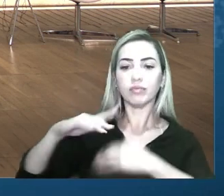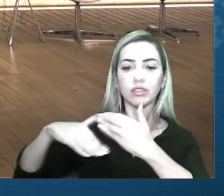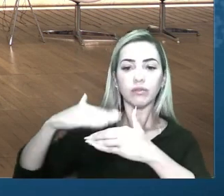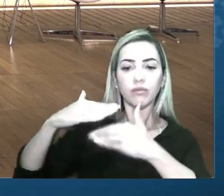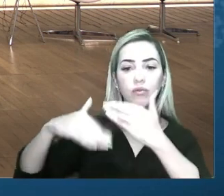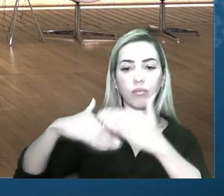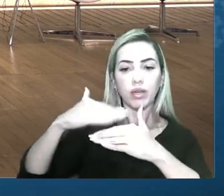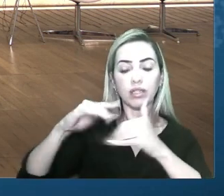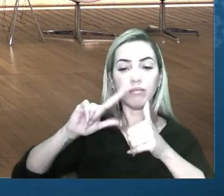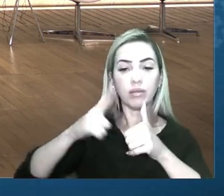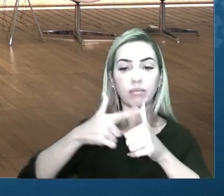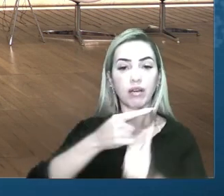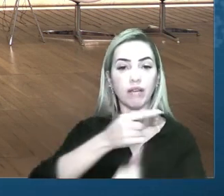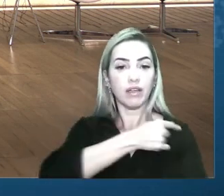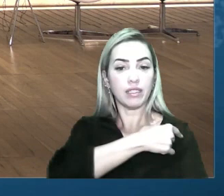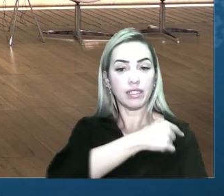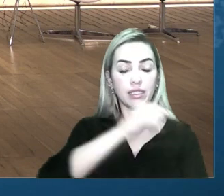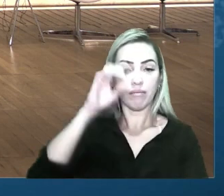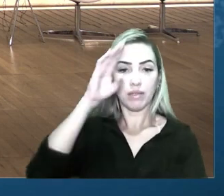primeira vacina brasileira